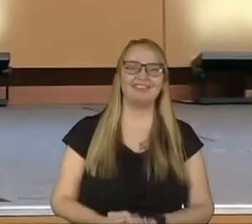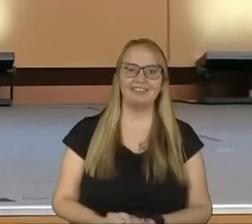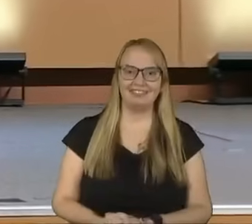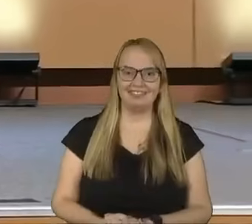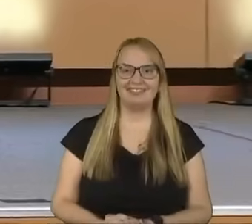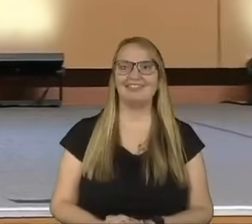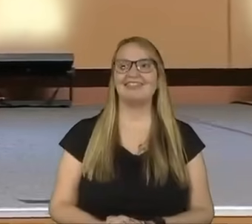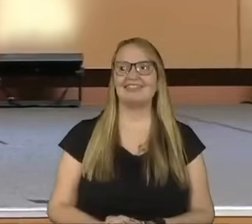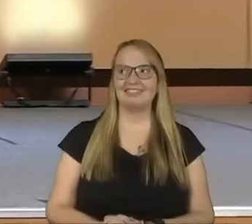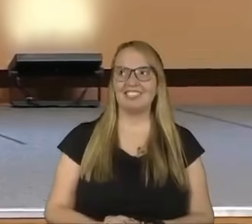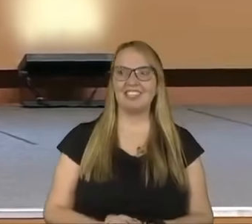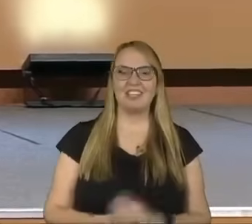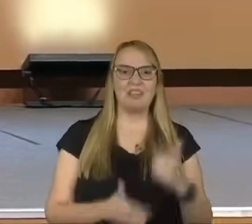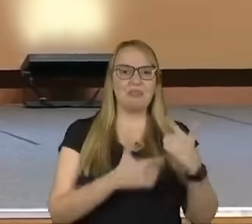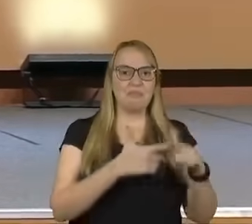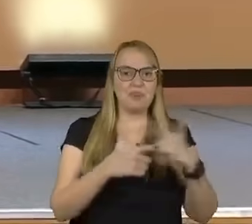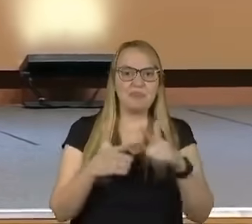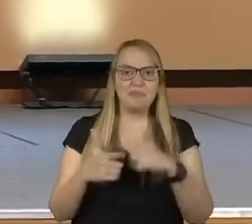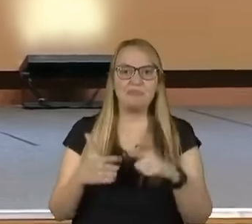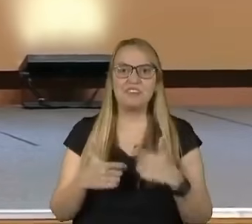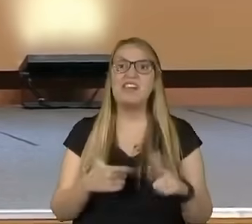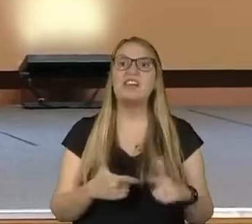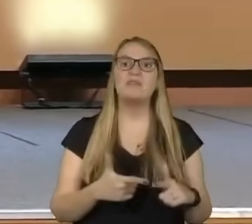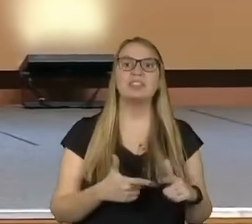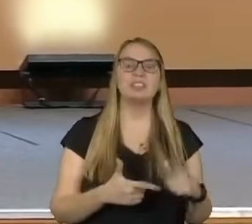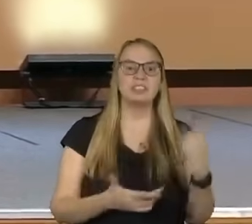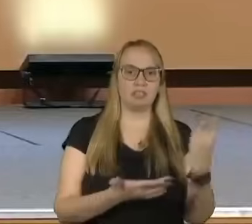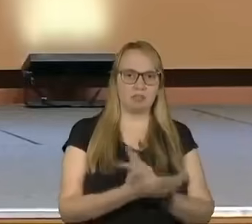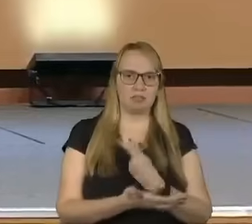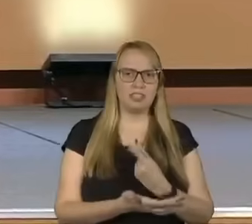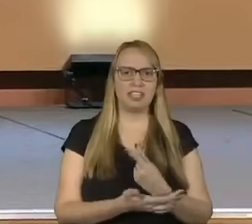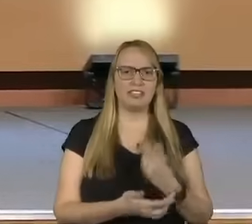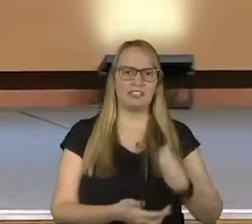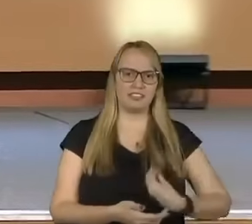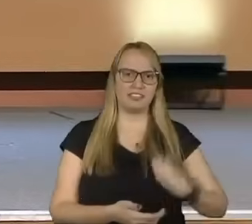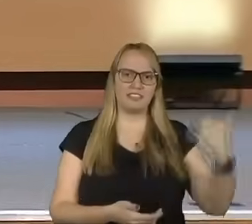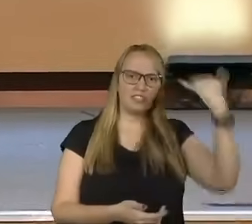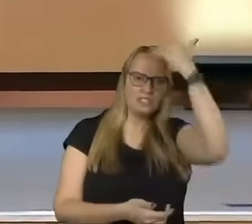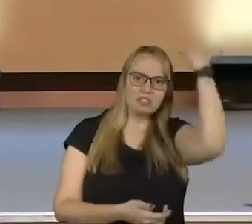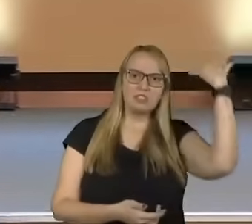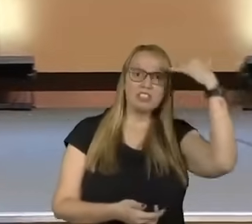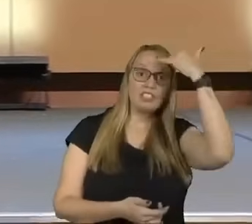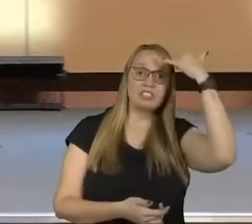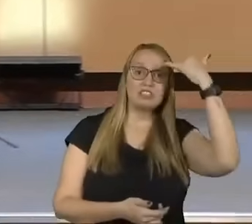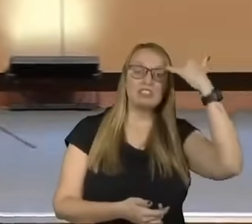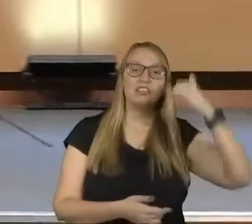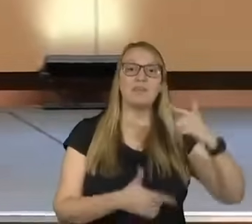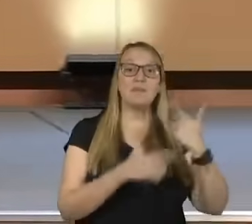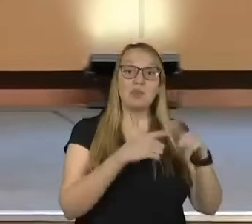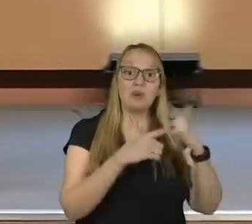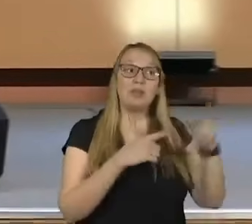ungiu problema de ungido é problema é de